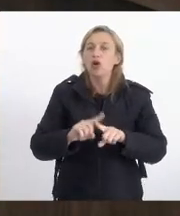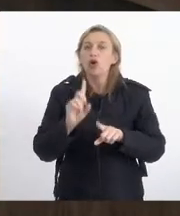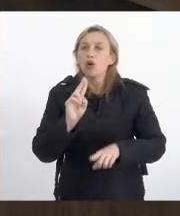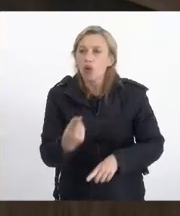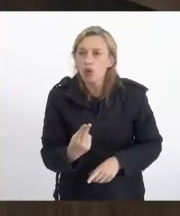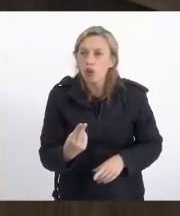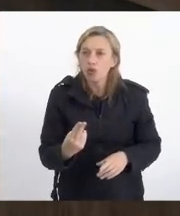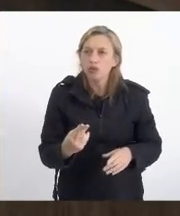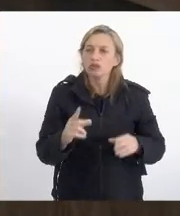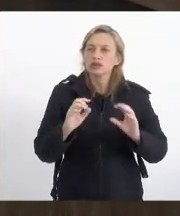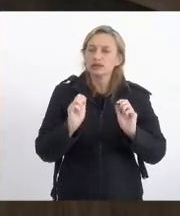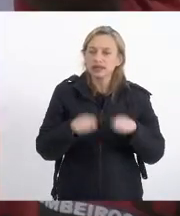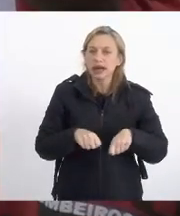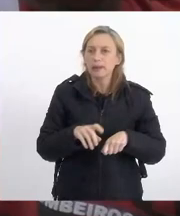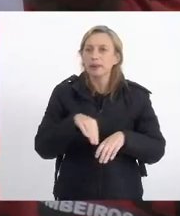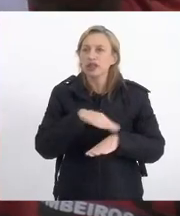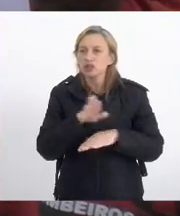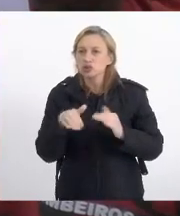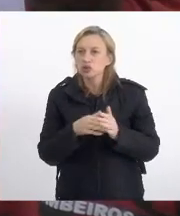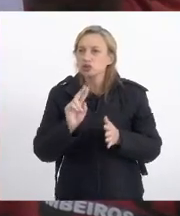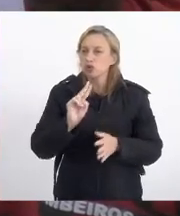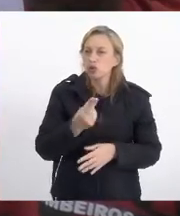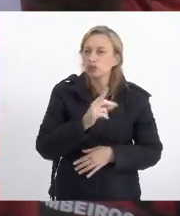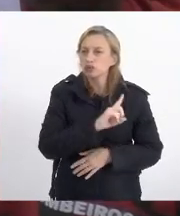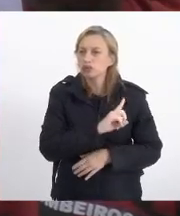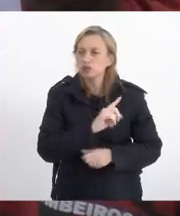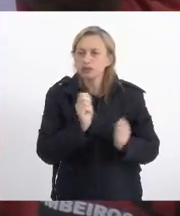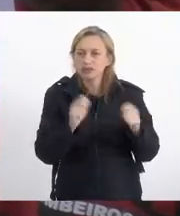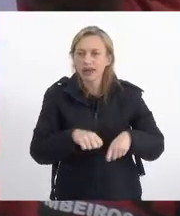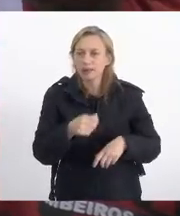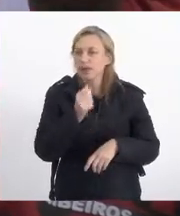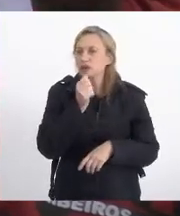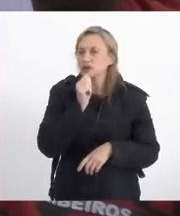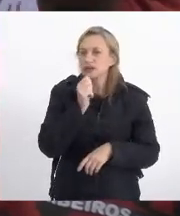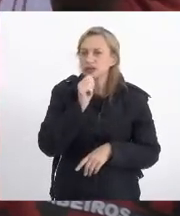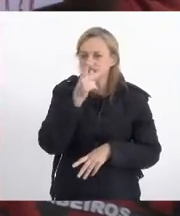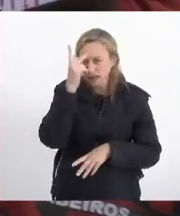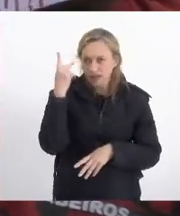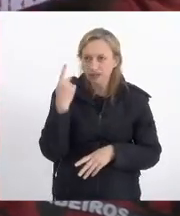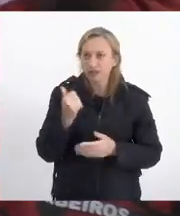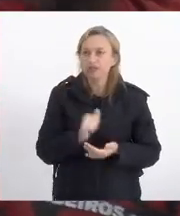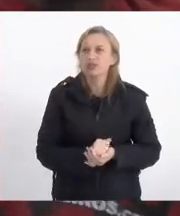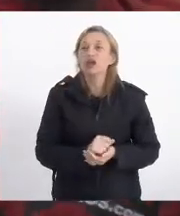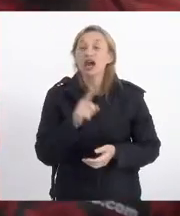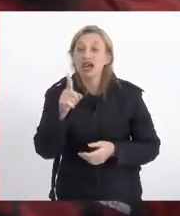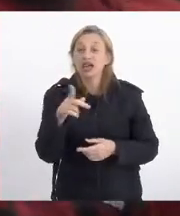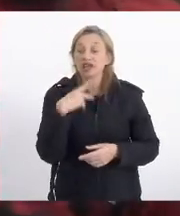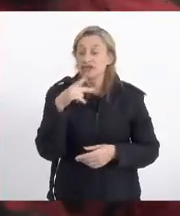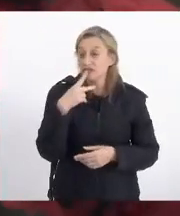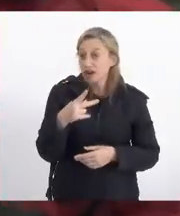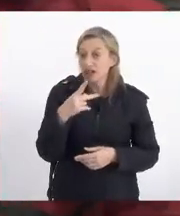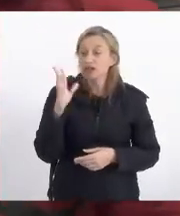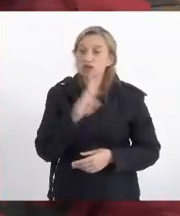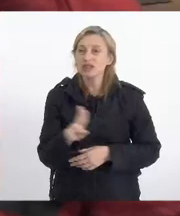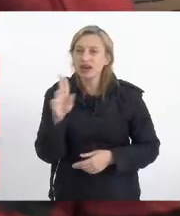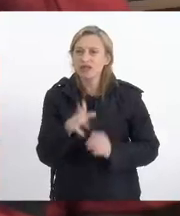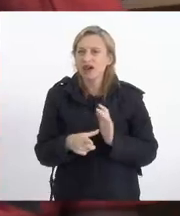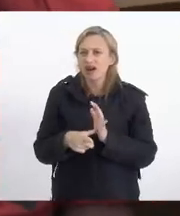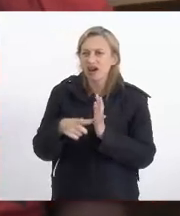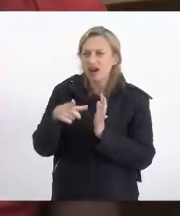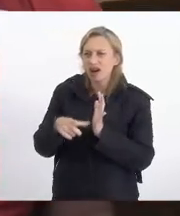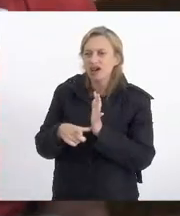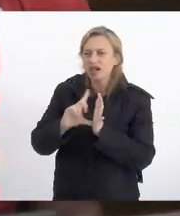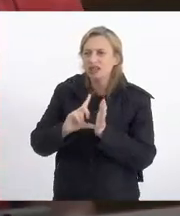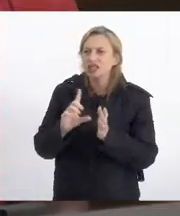serve para ninguém. Não tem como ser isso. E aquele discurso, aquele ditado que era utilizado antigamente, que deixa